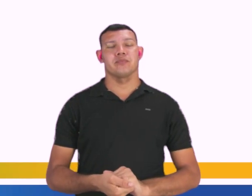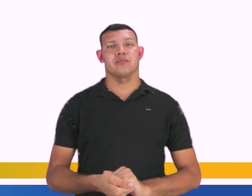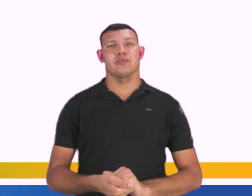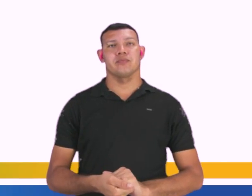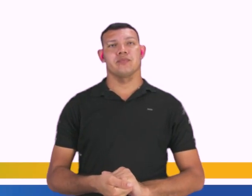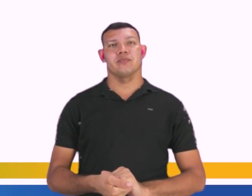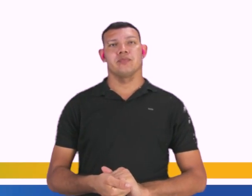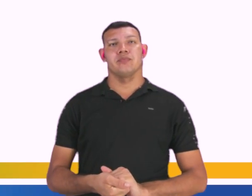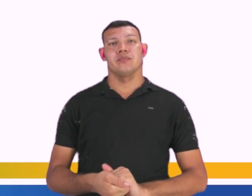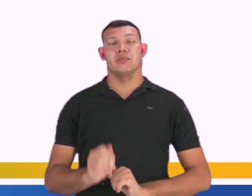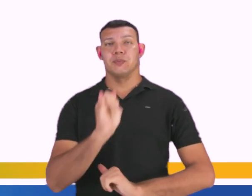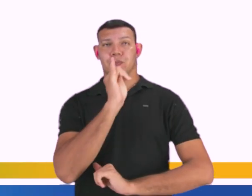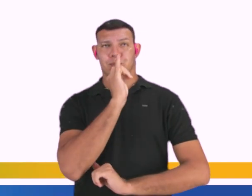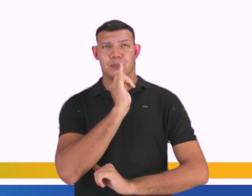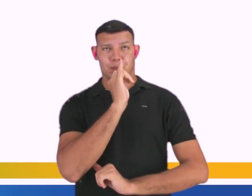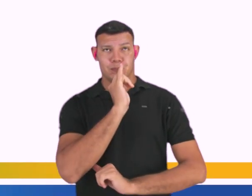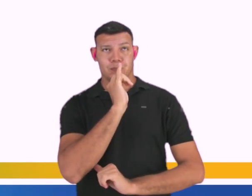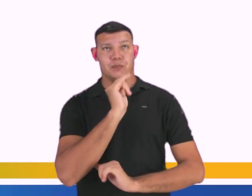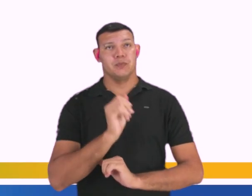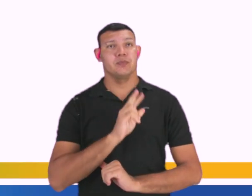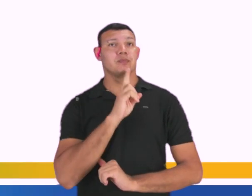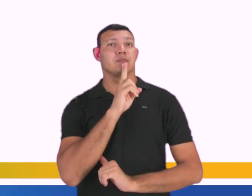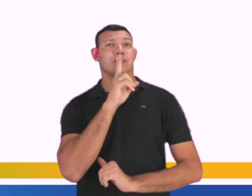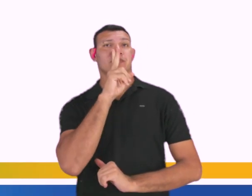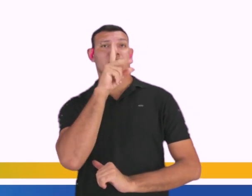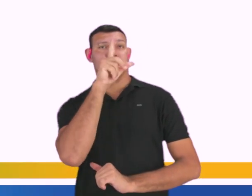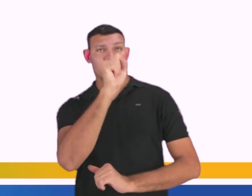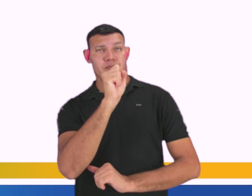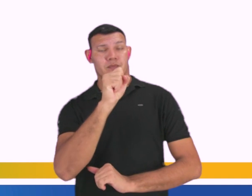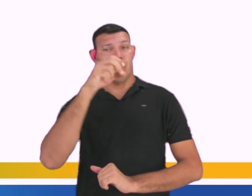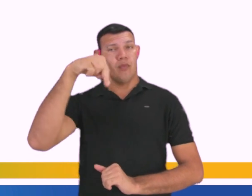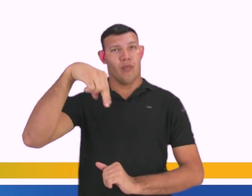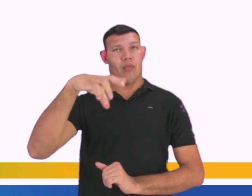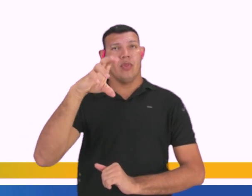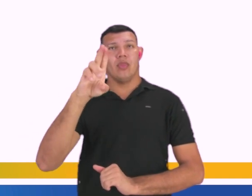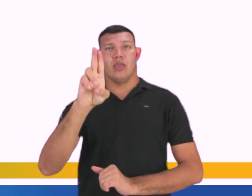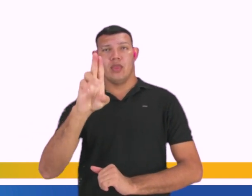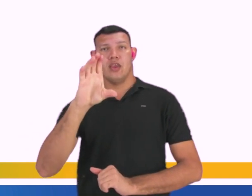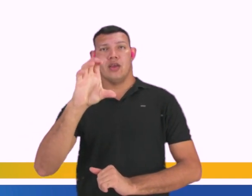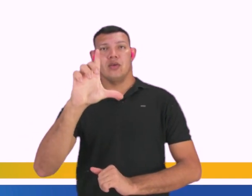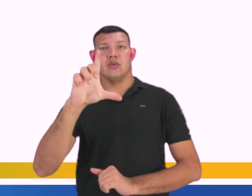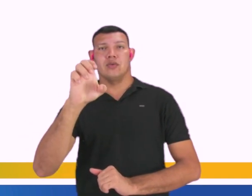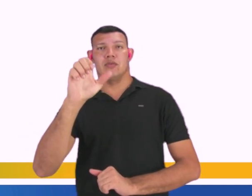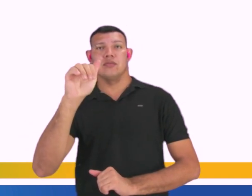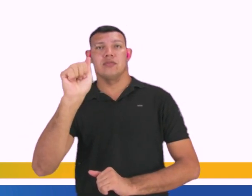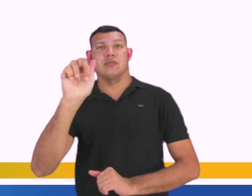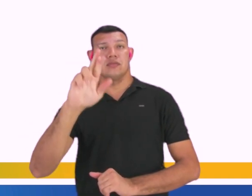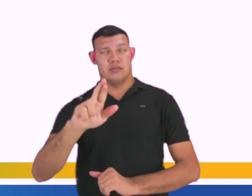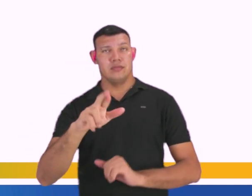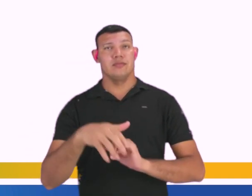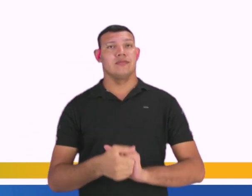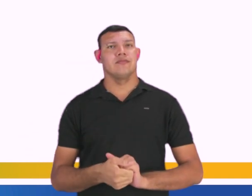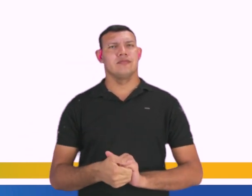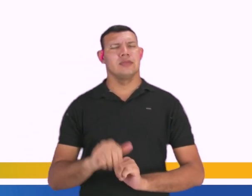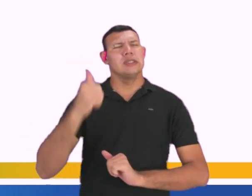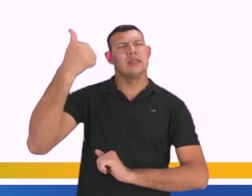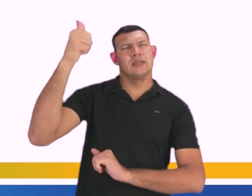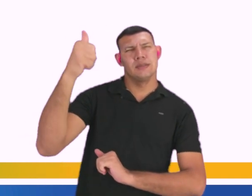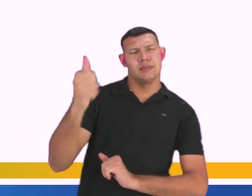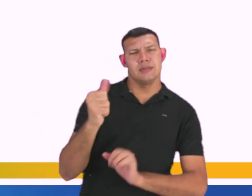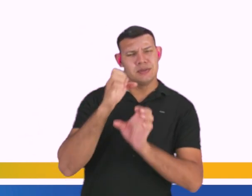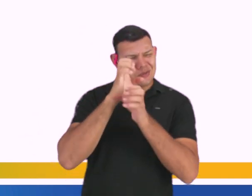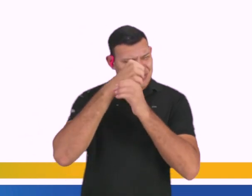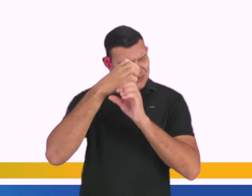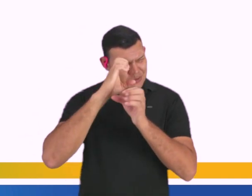Então, nós temos aí, por exemplo, também a força nuclear. Quando os materiais são apresentados e dispostos, se a gente fazer uma análise microscópica